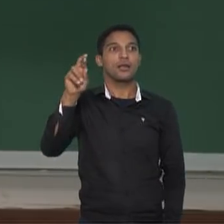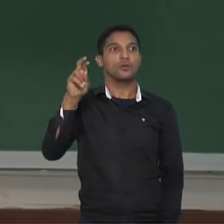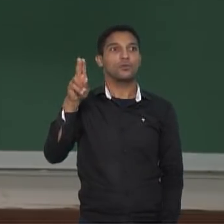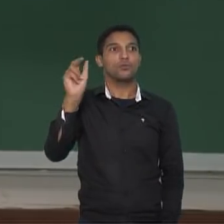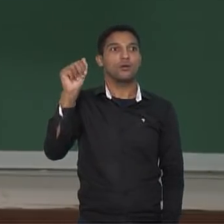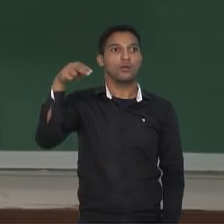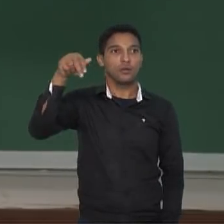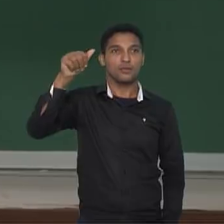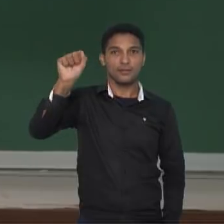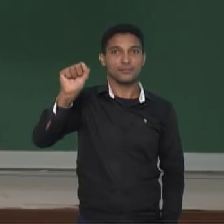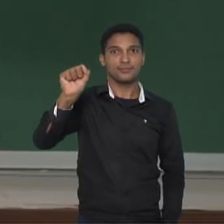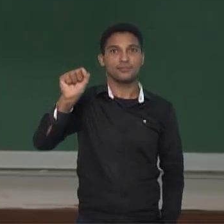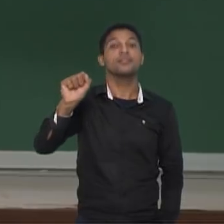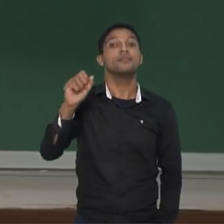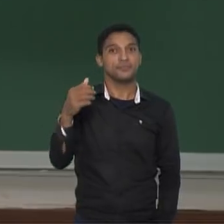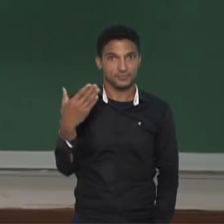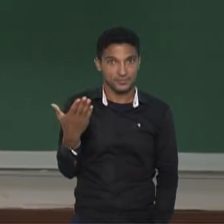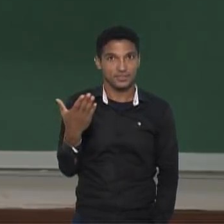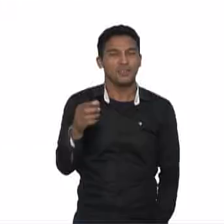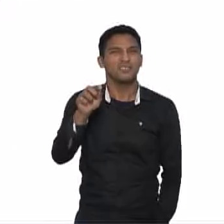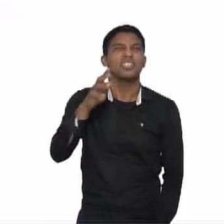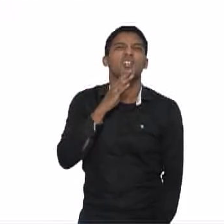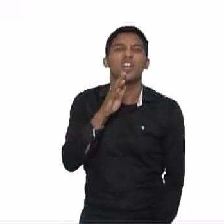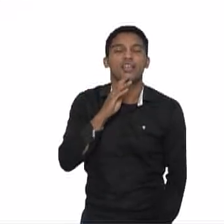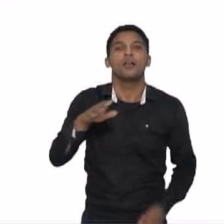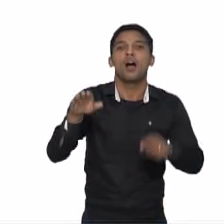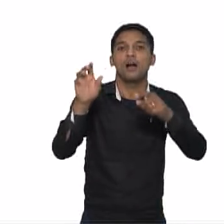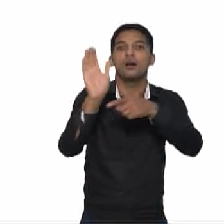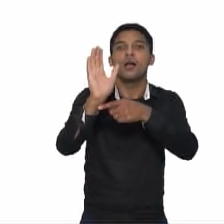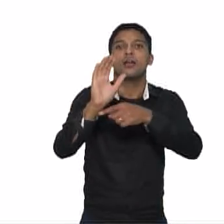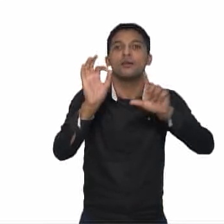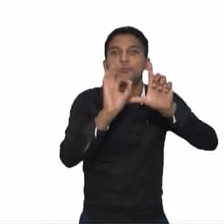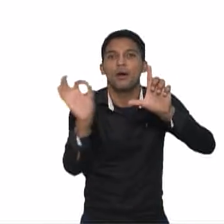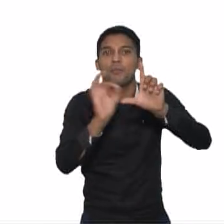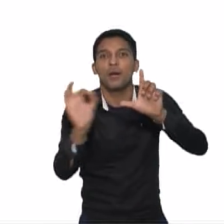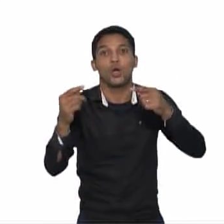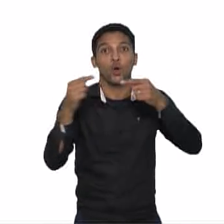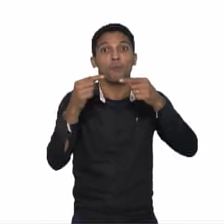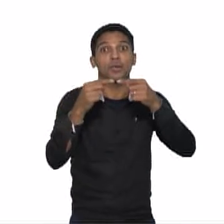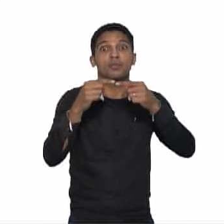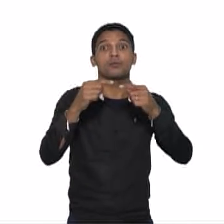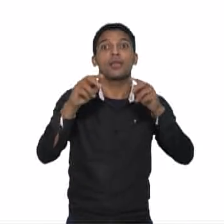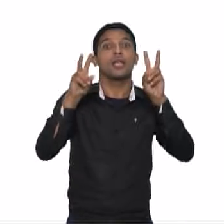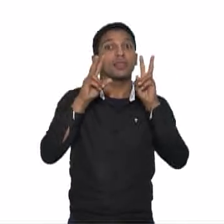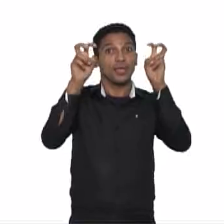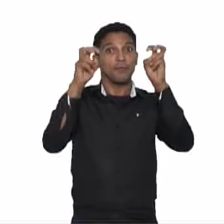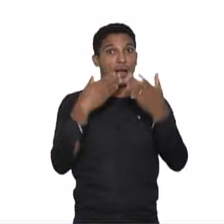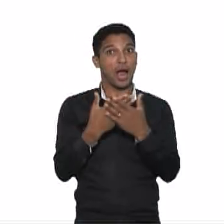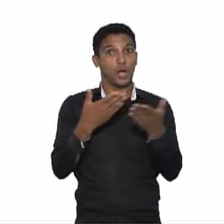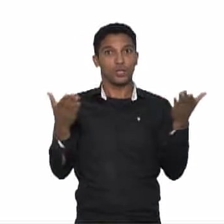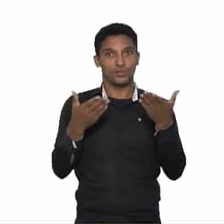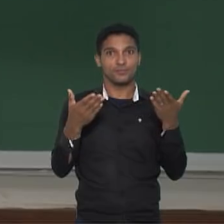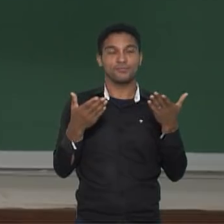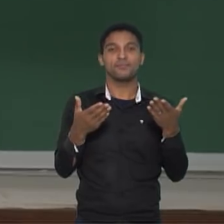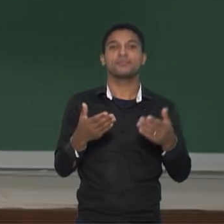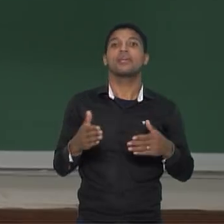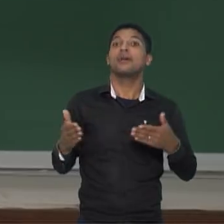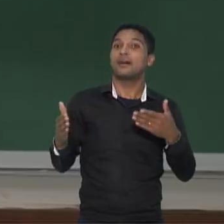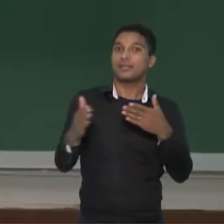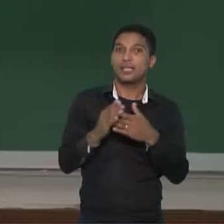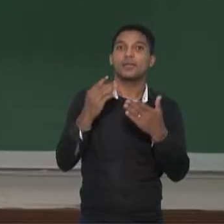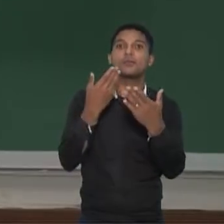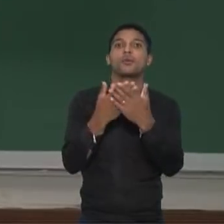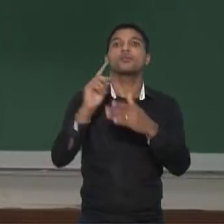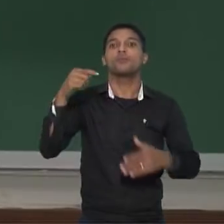né? E é isto. Esse tema ainda é bem amplo, continuem pesquisando e até a próxima aula, que vamos